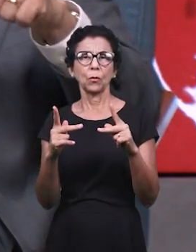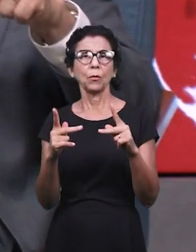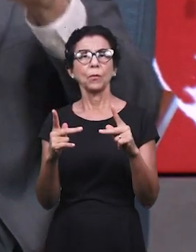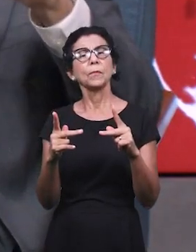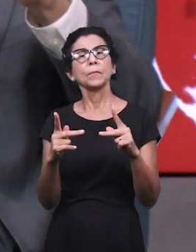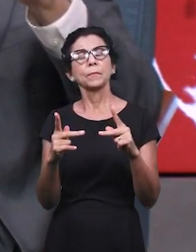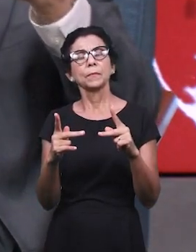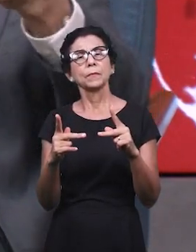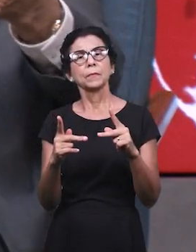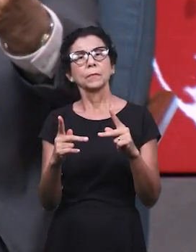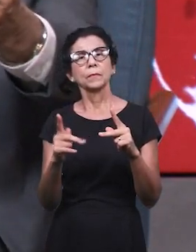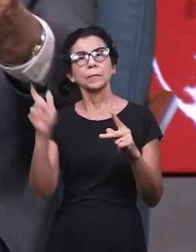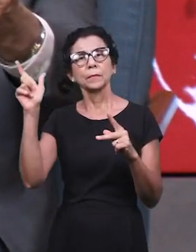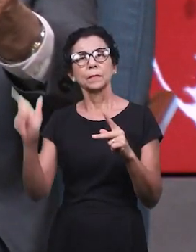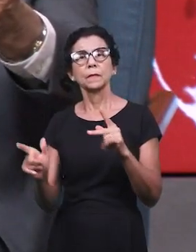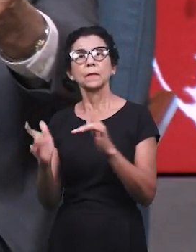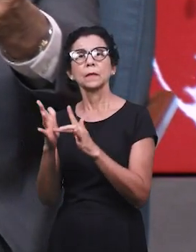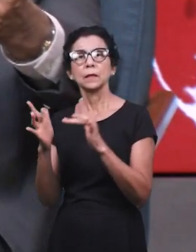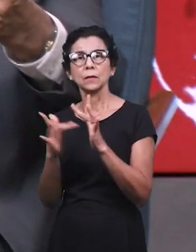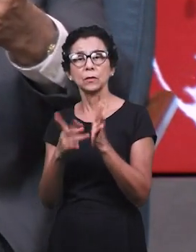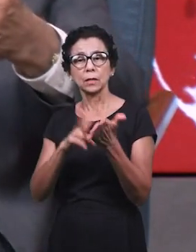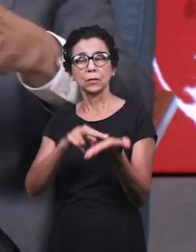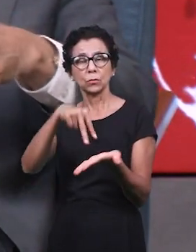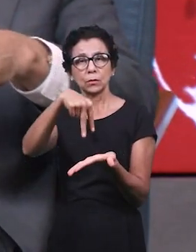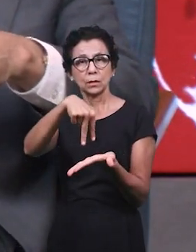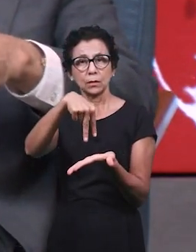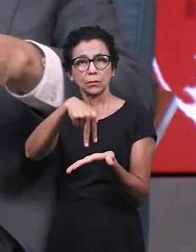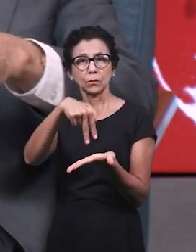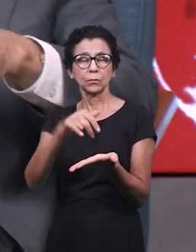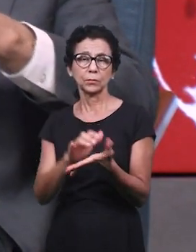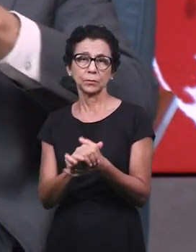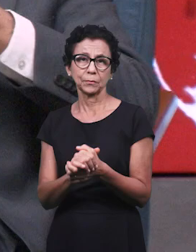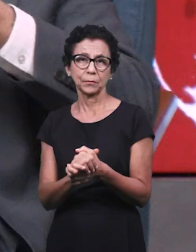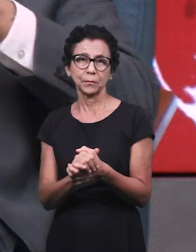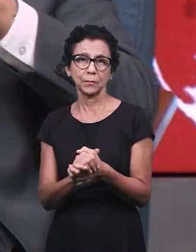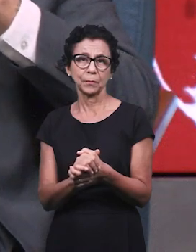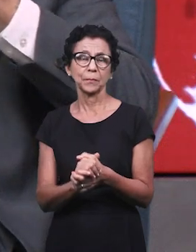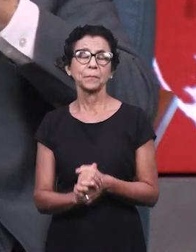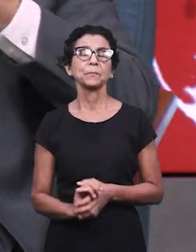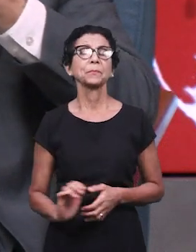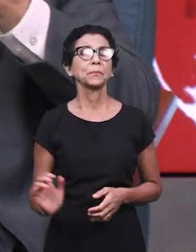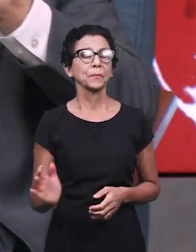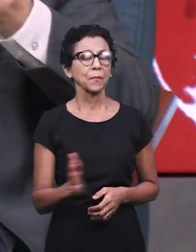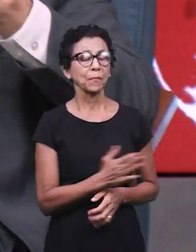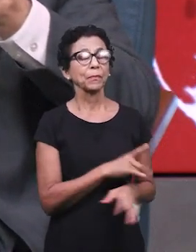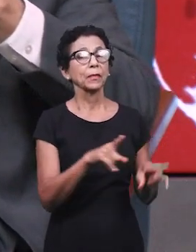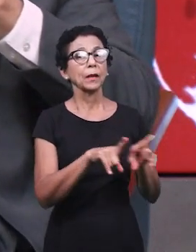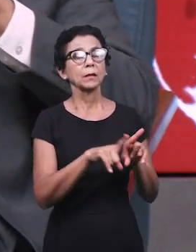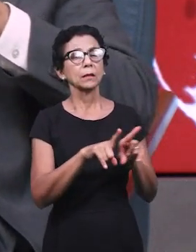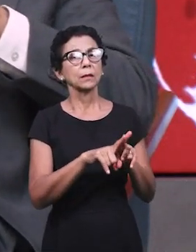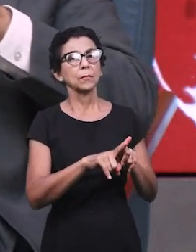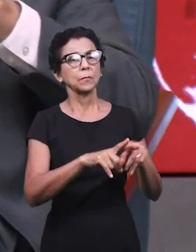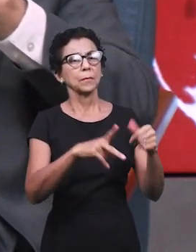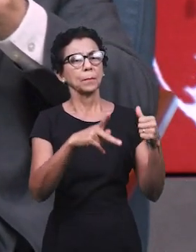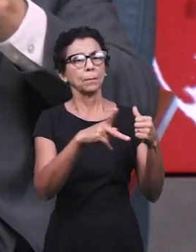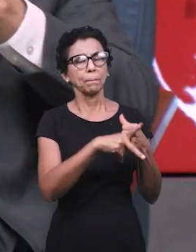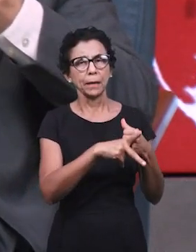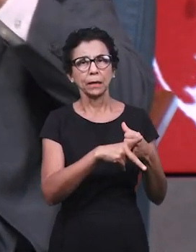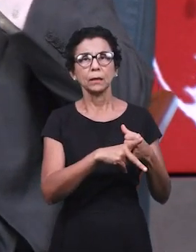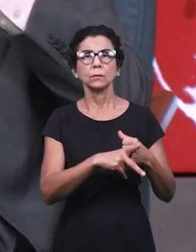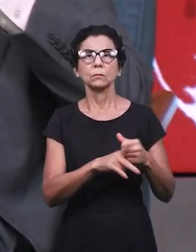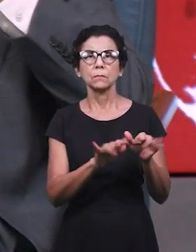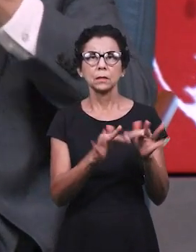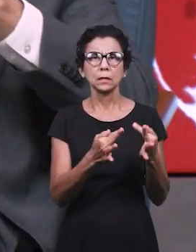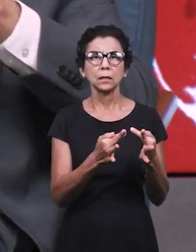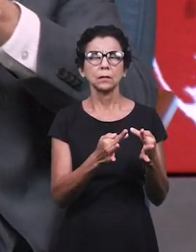e atendeu. Por quê? E Pedro fala sobre Paulo, né? Fala sobre Paulo, fala sobre a